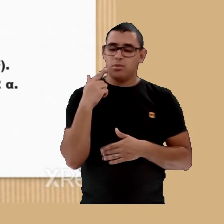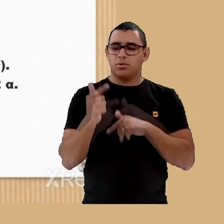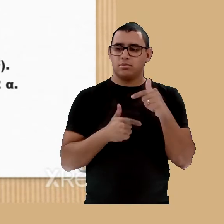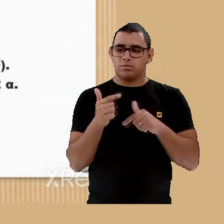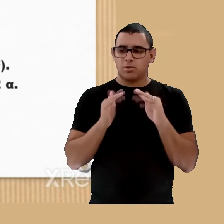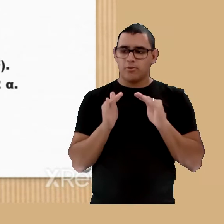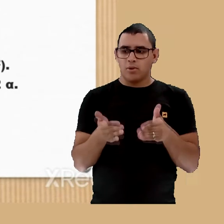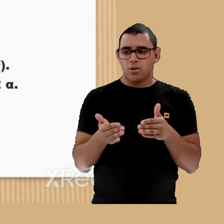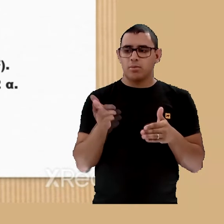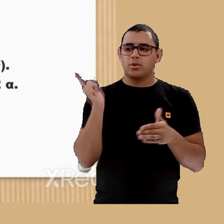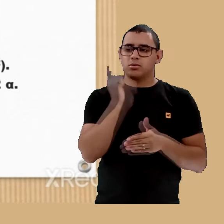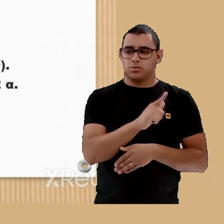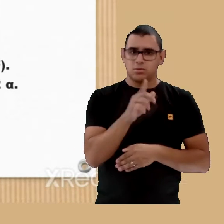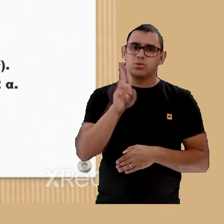trabalhar